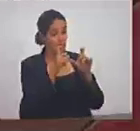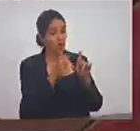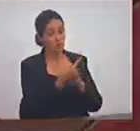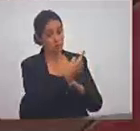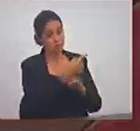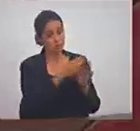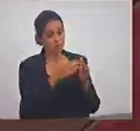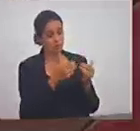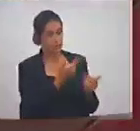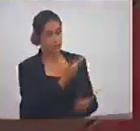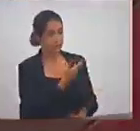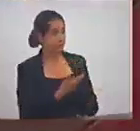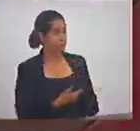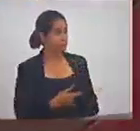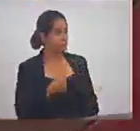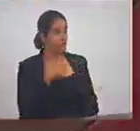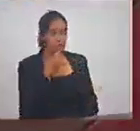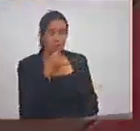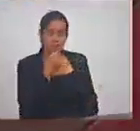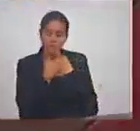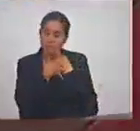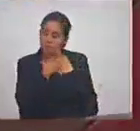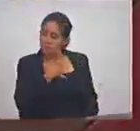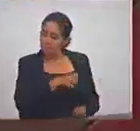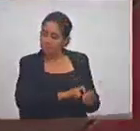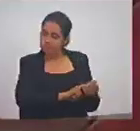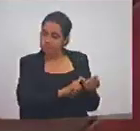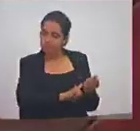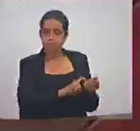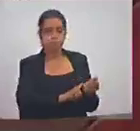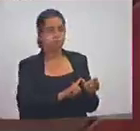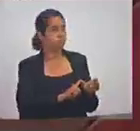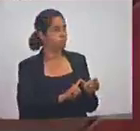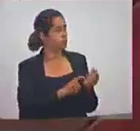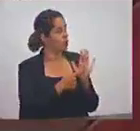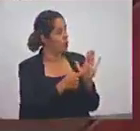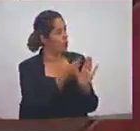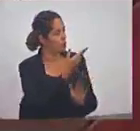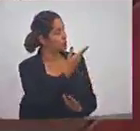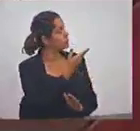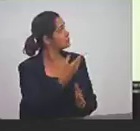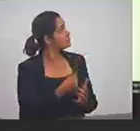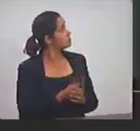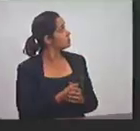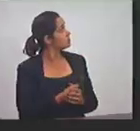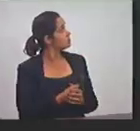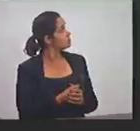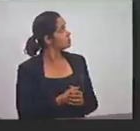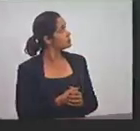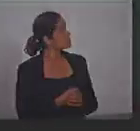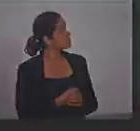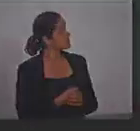favor, Thiago. A questão do centro do idoso. Nós estamos em epidemia em Votuporanga. Mostra primeiro as